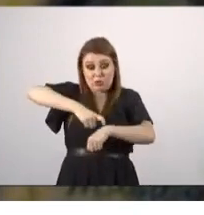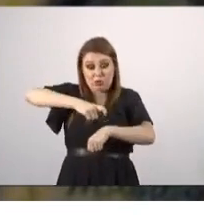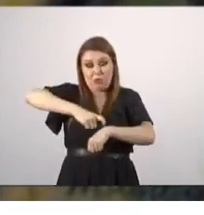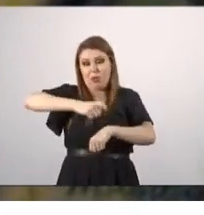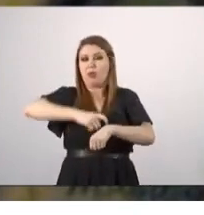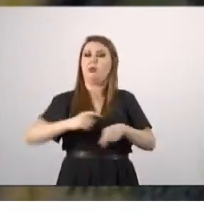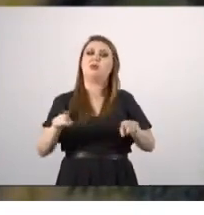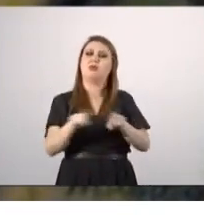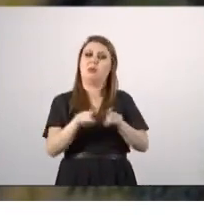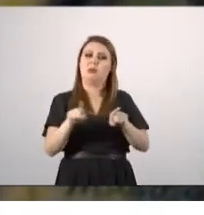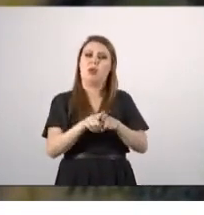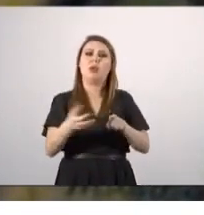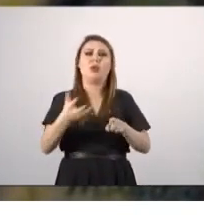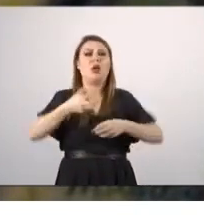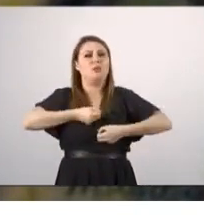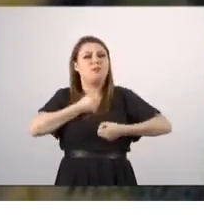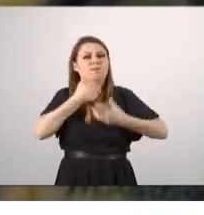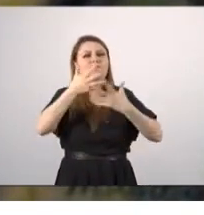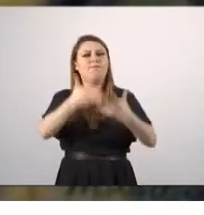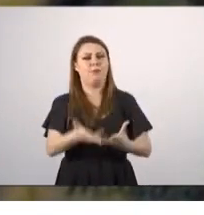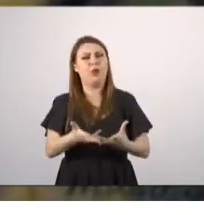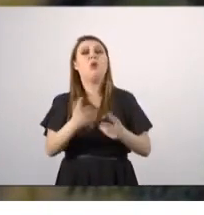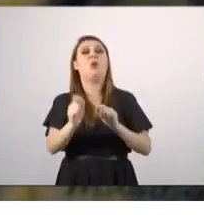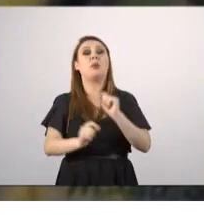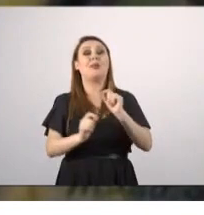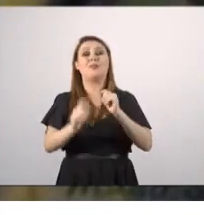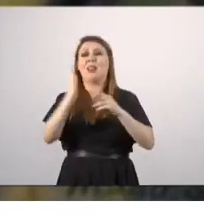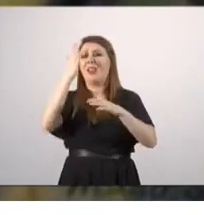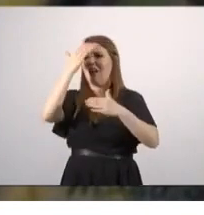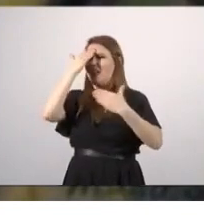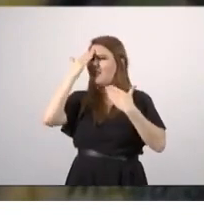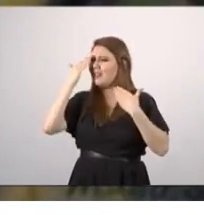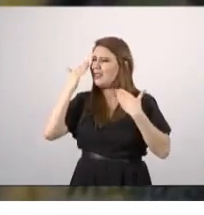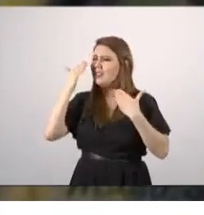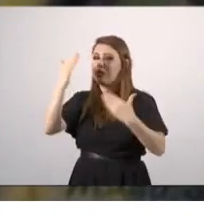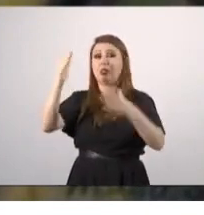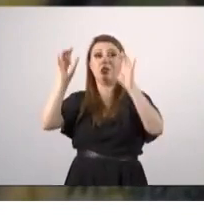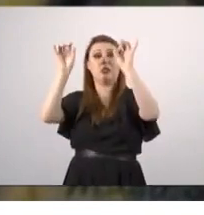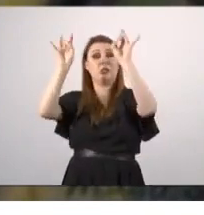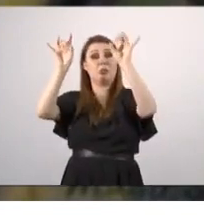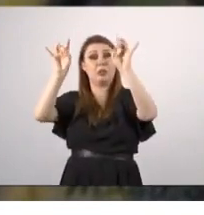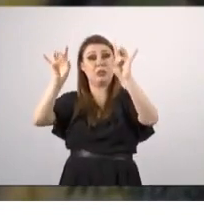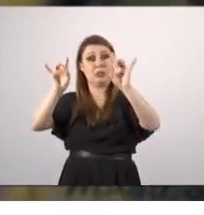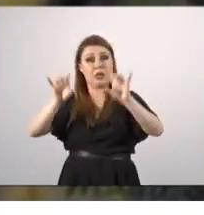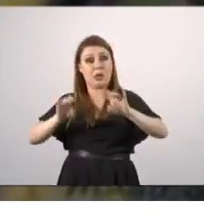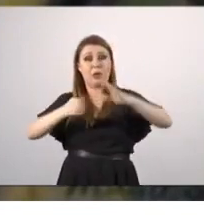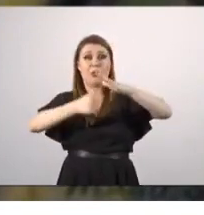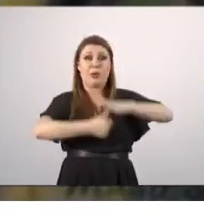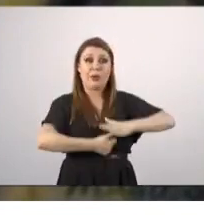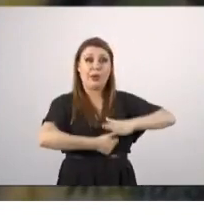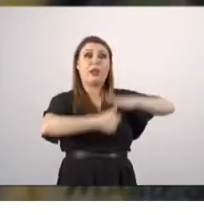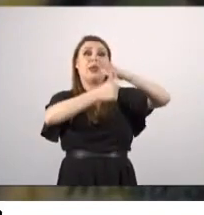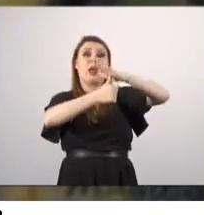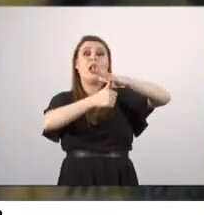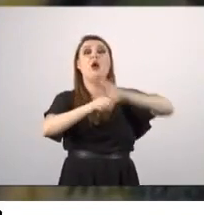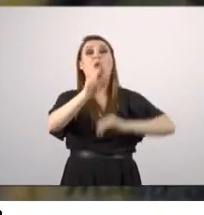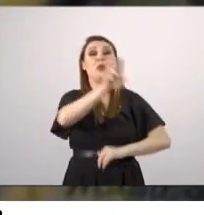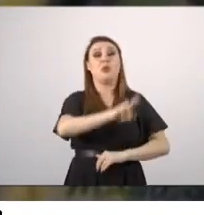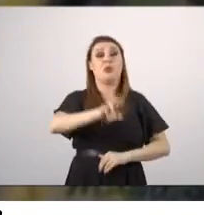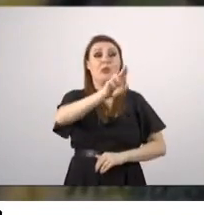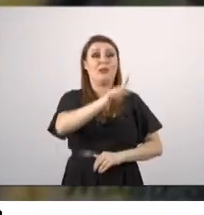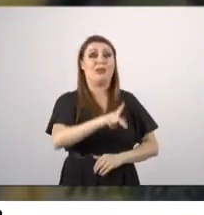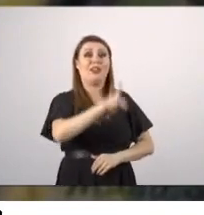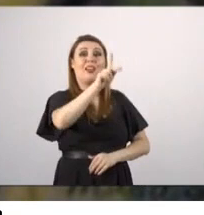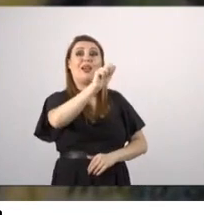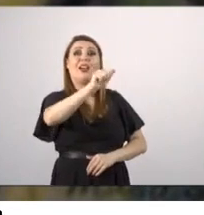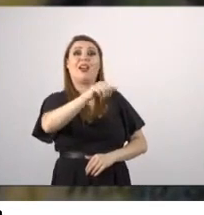manifestar também um especial agradecimento ao reitor da Kent State University, professor